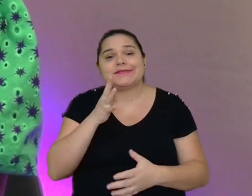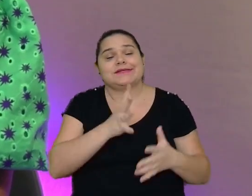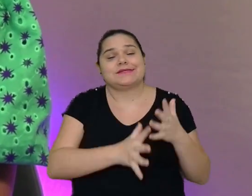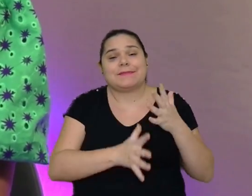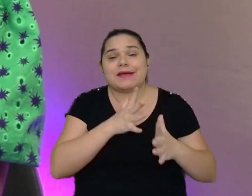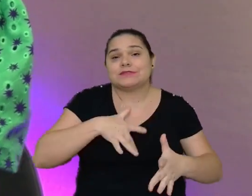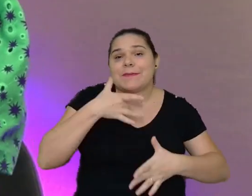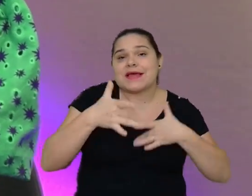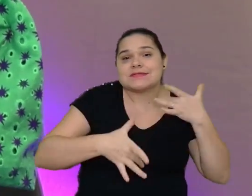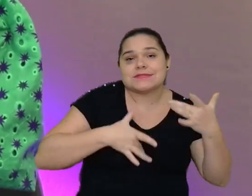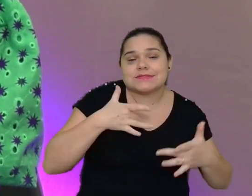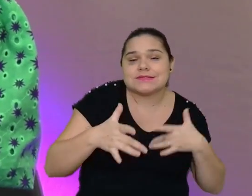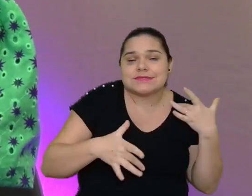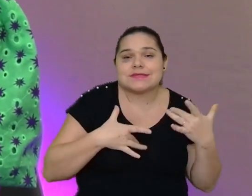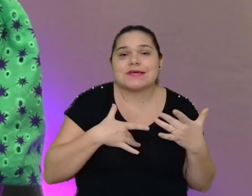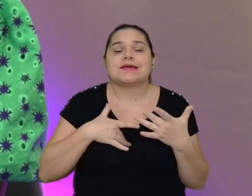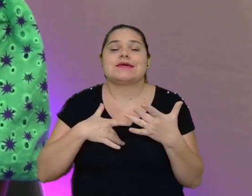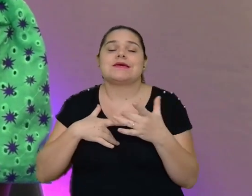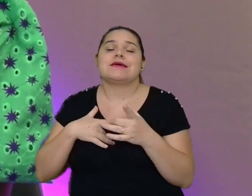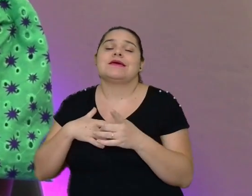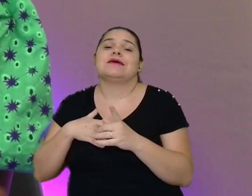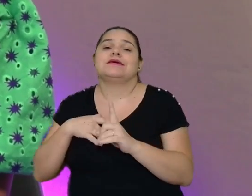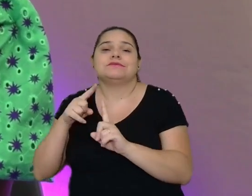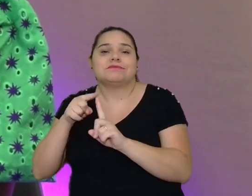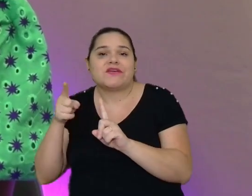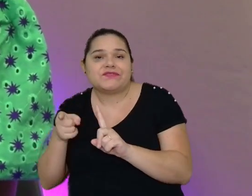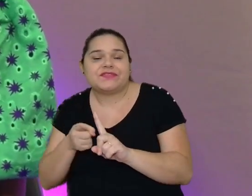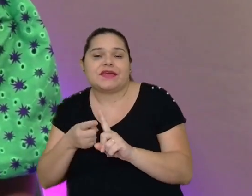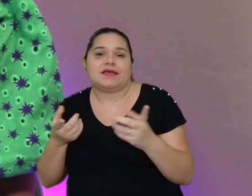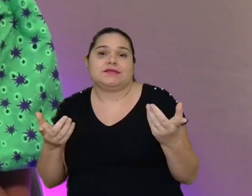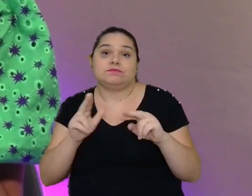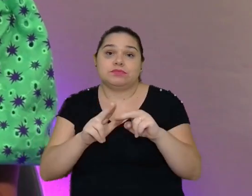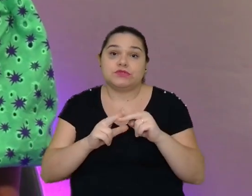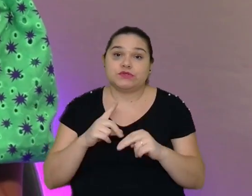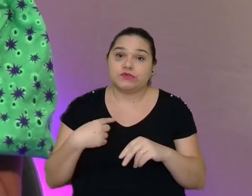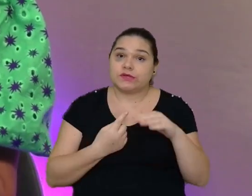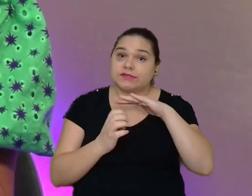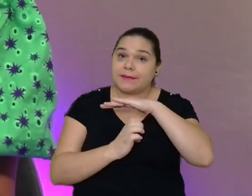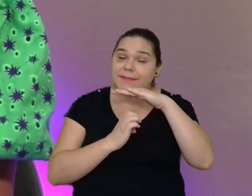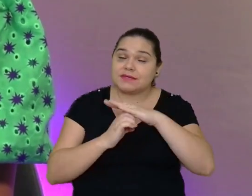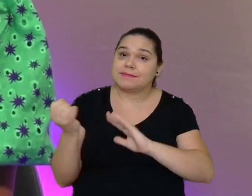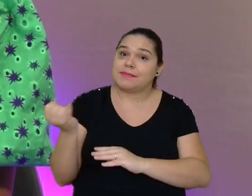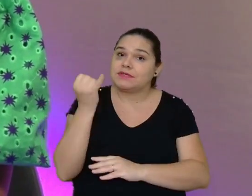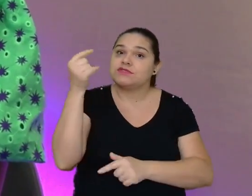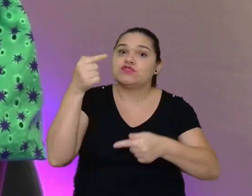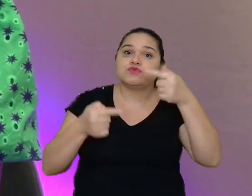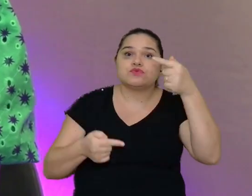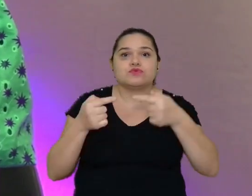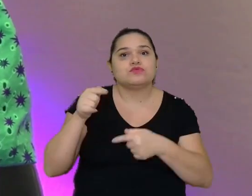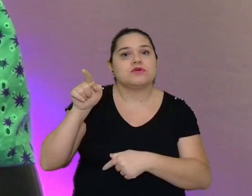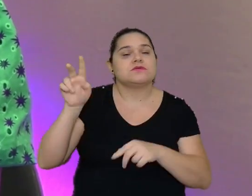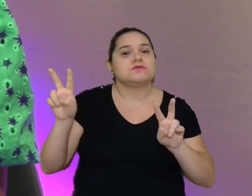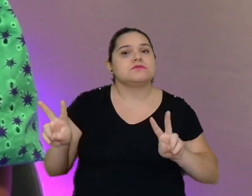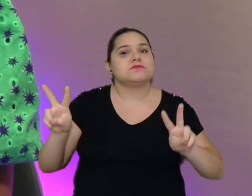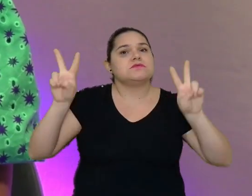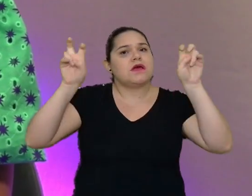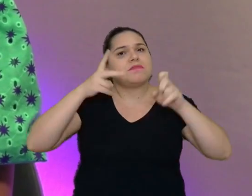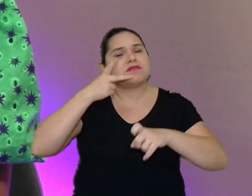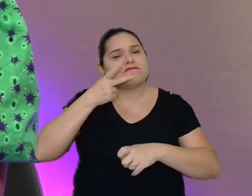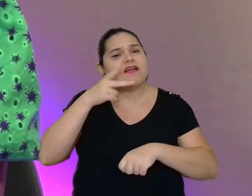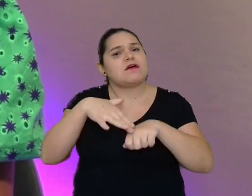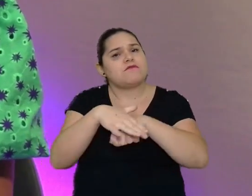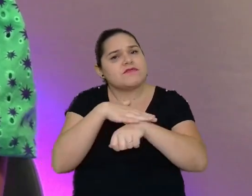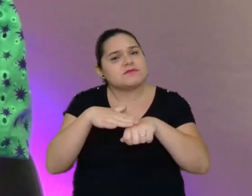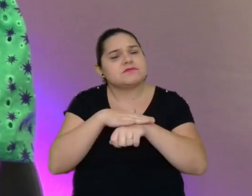vai. Por isso a importância da gente estar aqui como empresa, debatendo sobre isso, falando, levantando essa bandeira de sexualidade, de uma vida